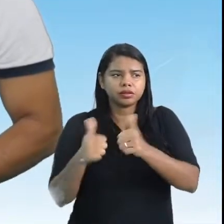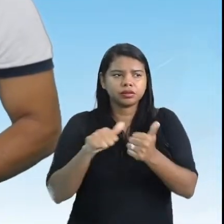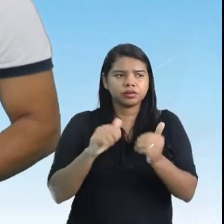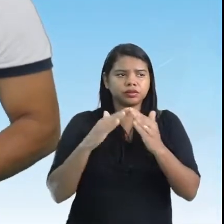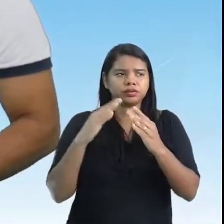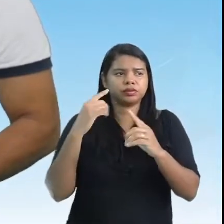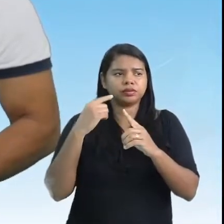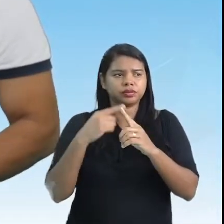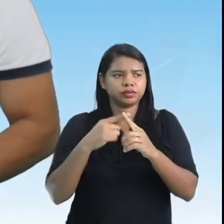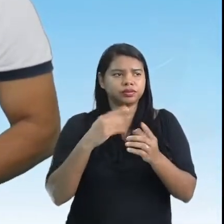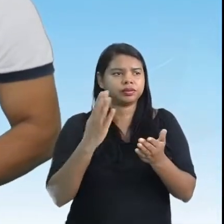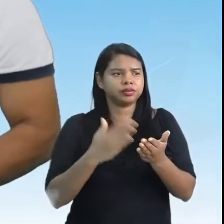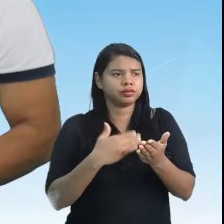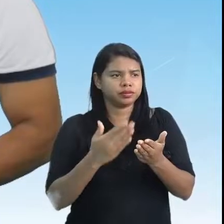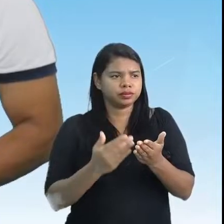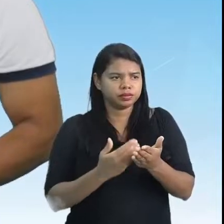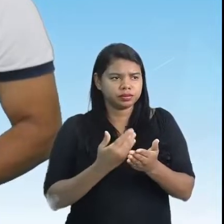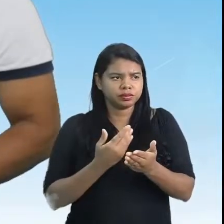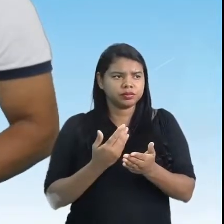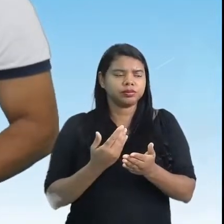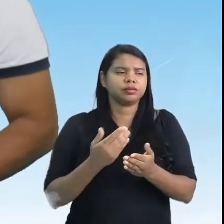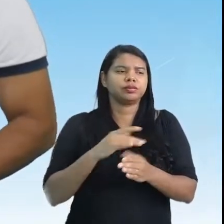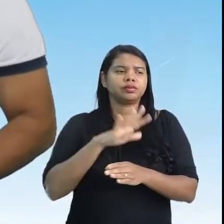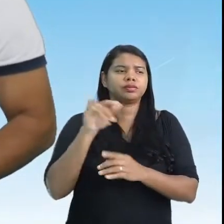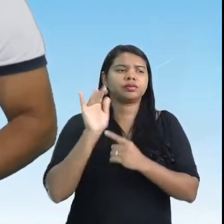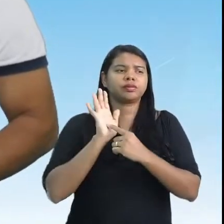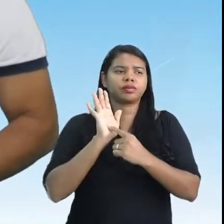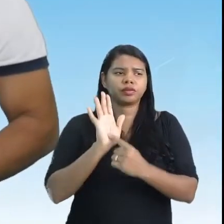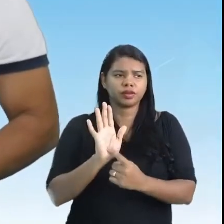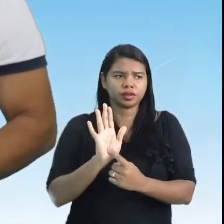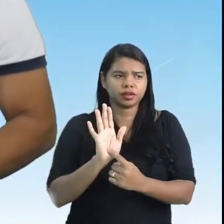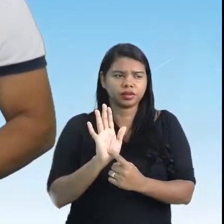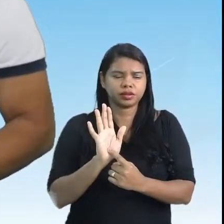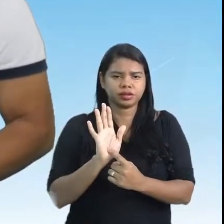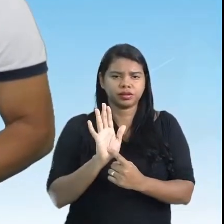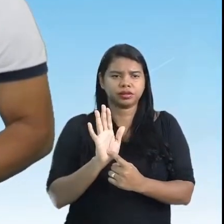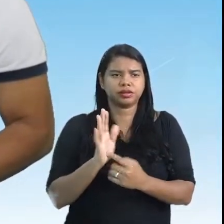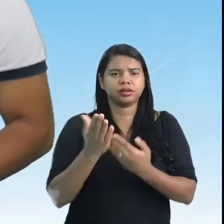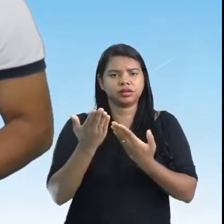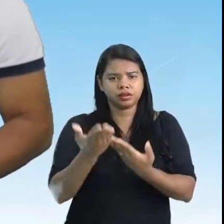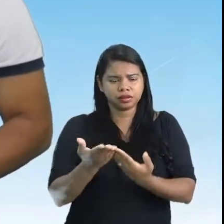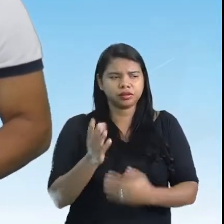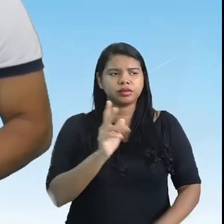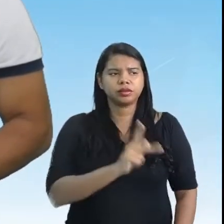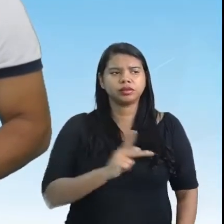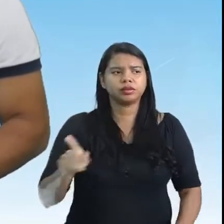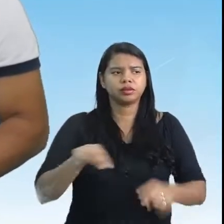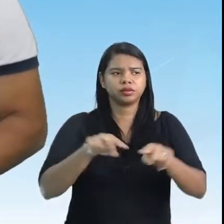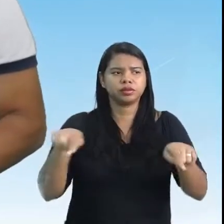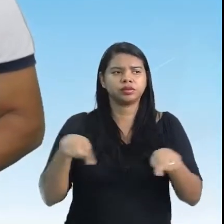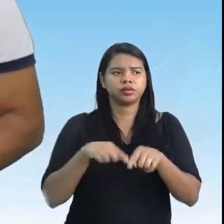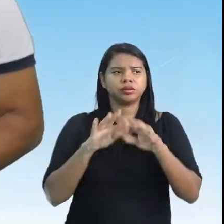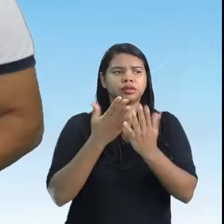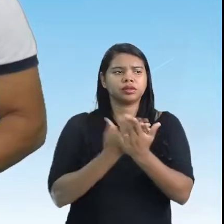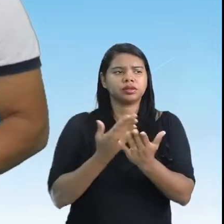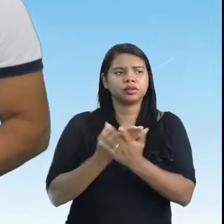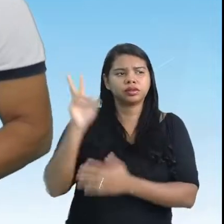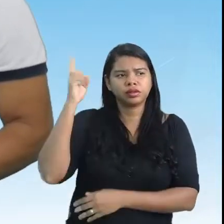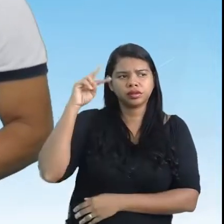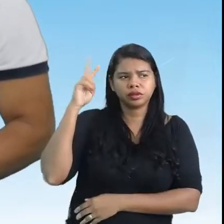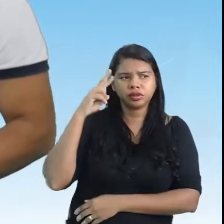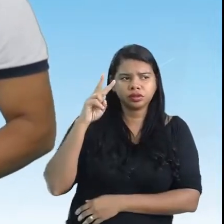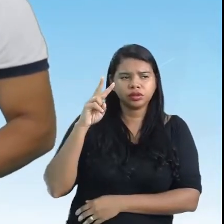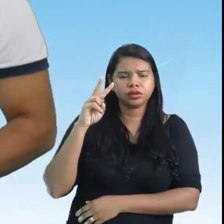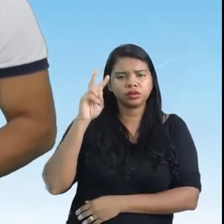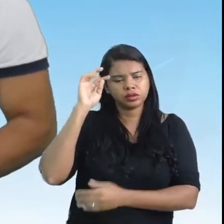certo? Em nível internacional, e mostrasse, apresentasse ao seu professor de história ou de geografia, pode